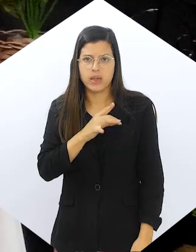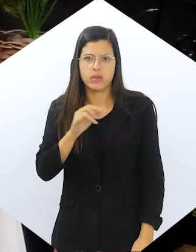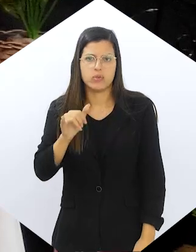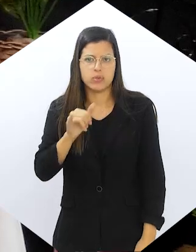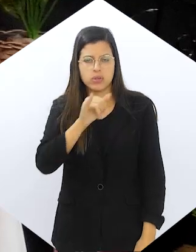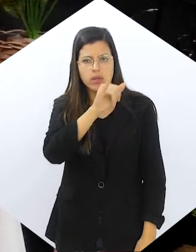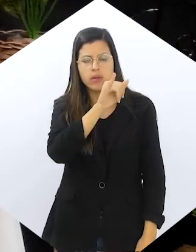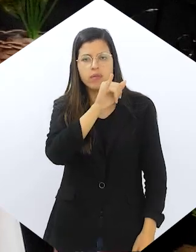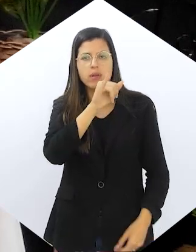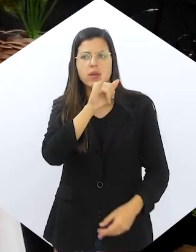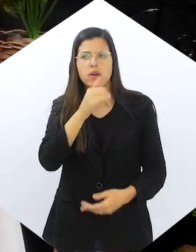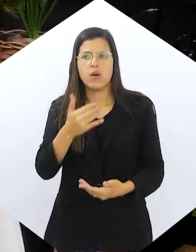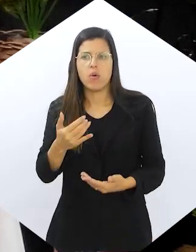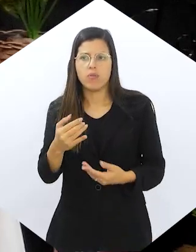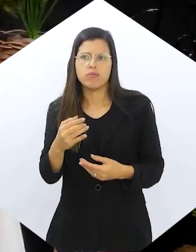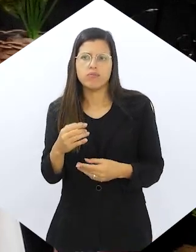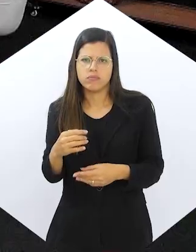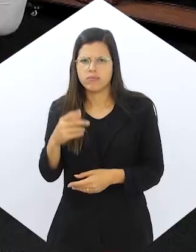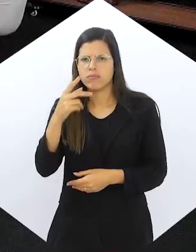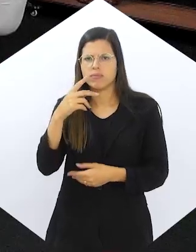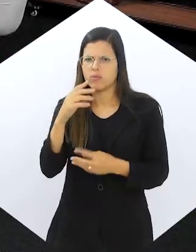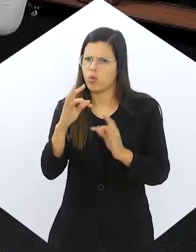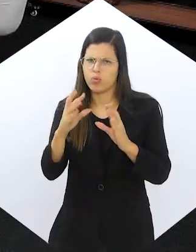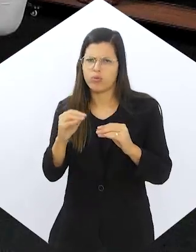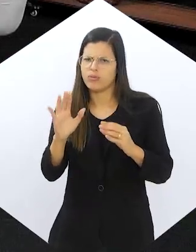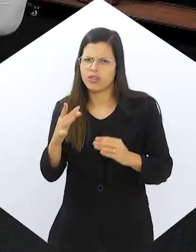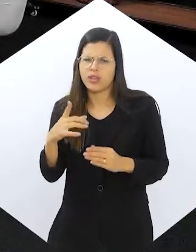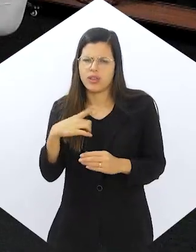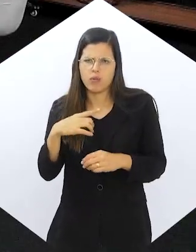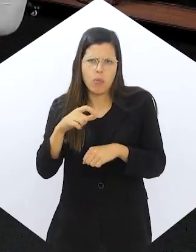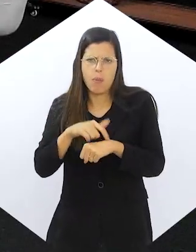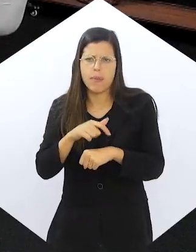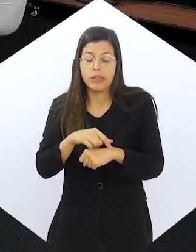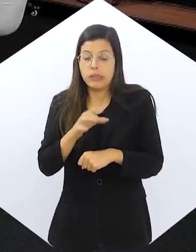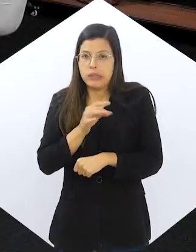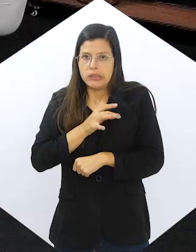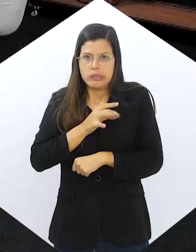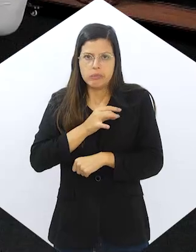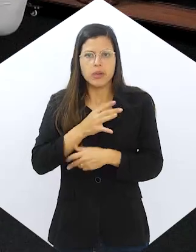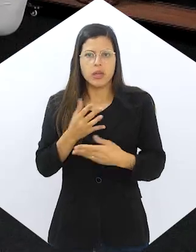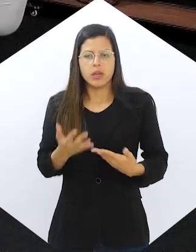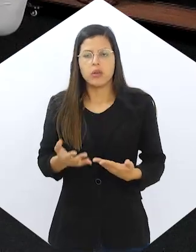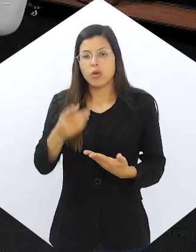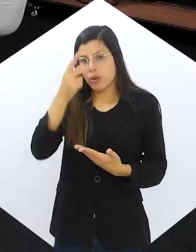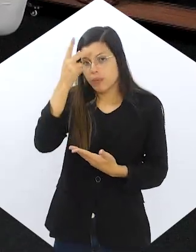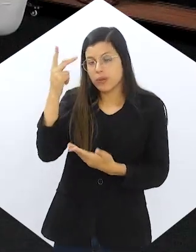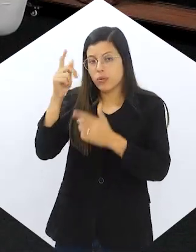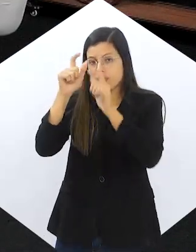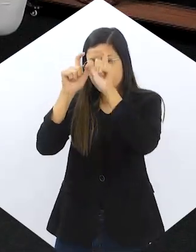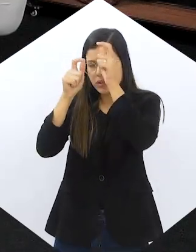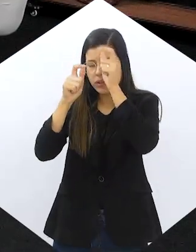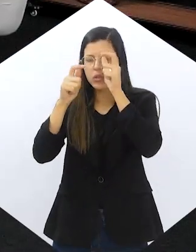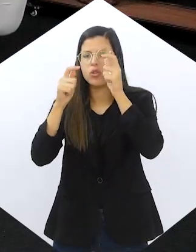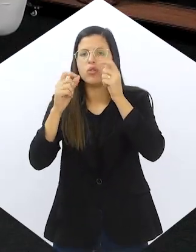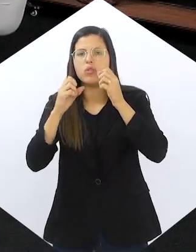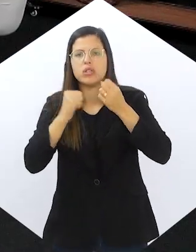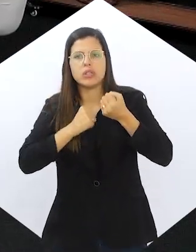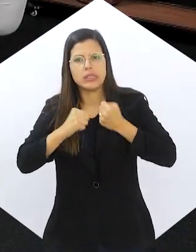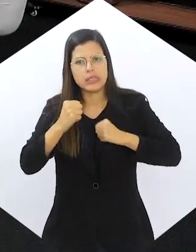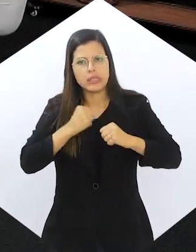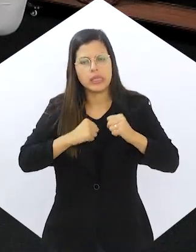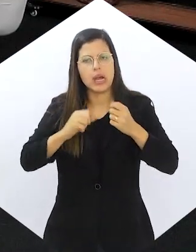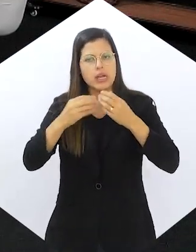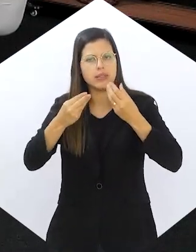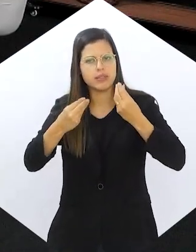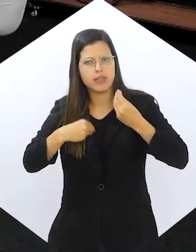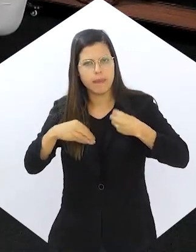mundo já teve um momento de pânico dentro do avião. E pessoas que estão passando por situações de dificuldade, ansiedade, depressão,